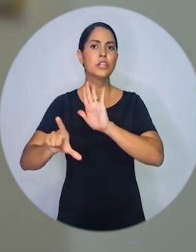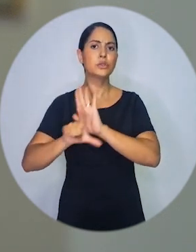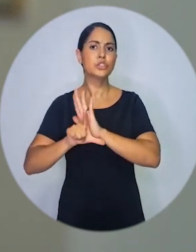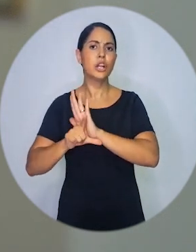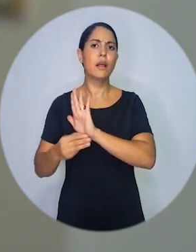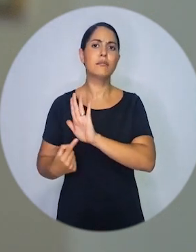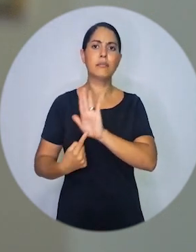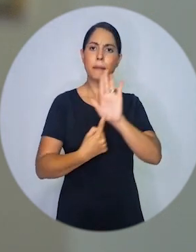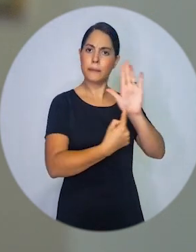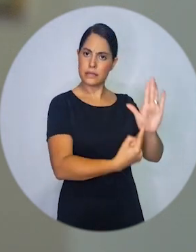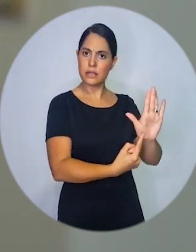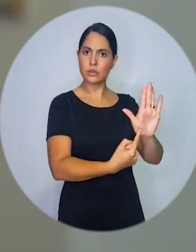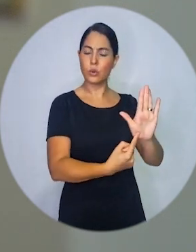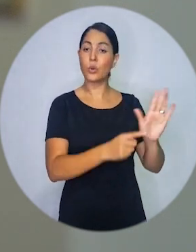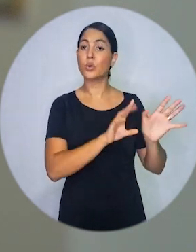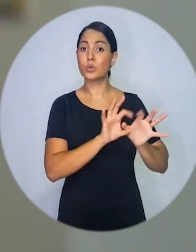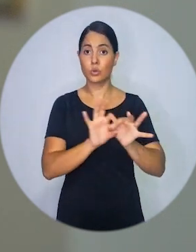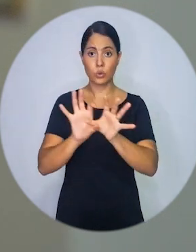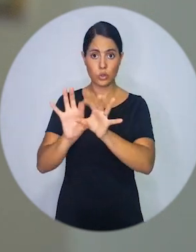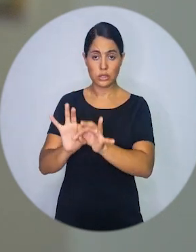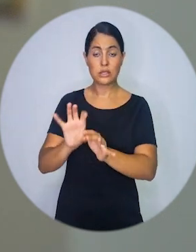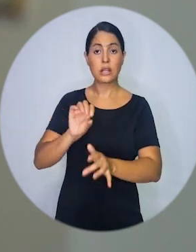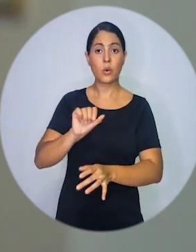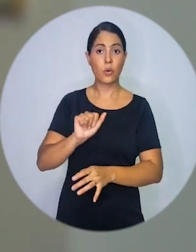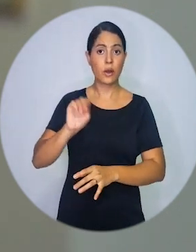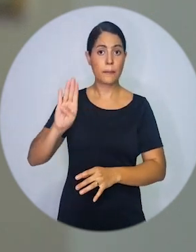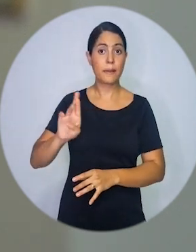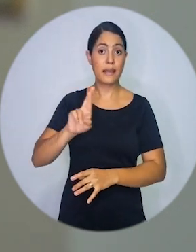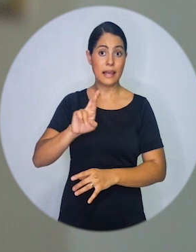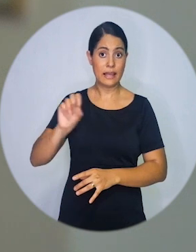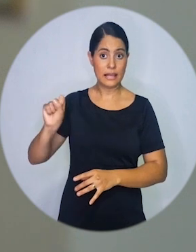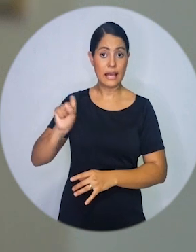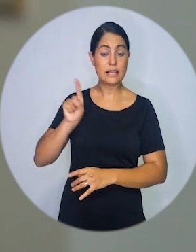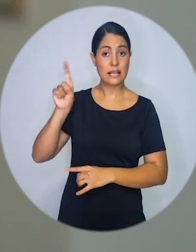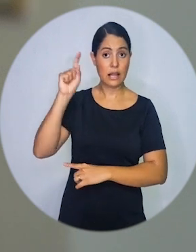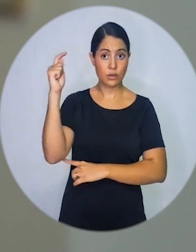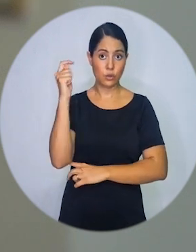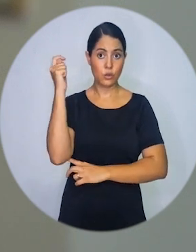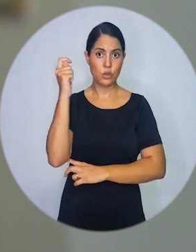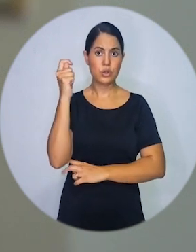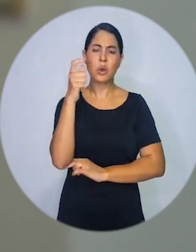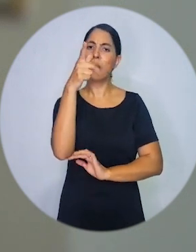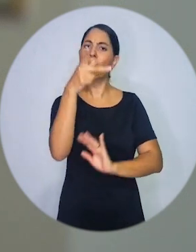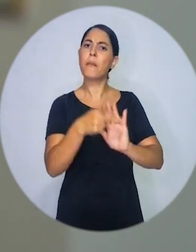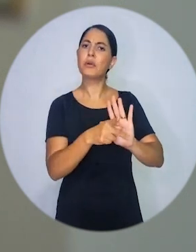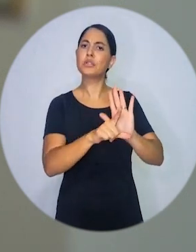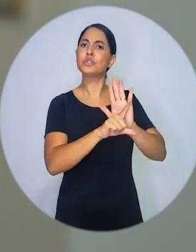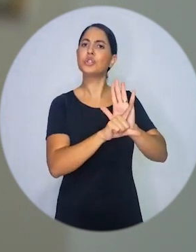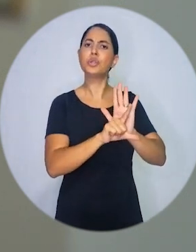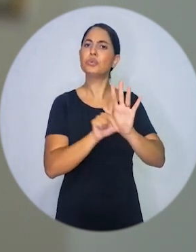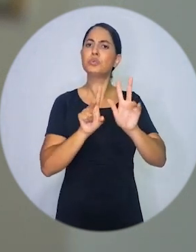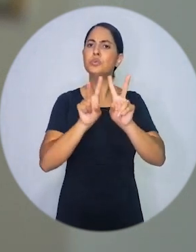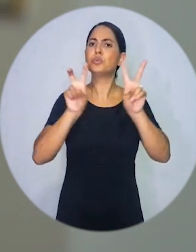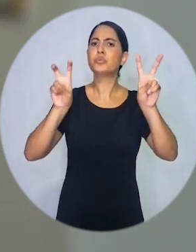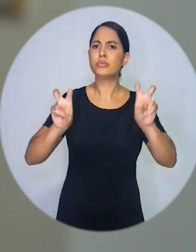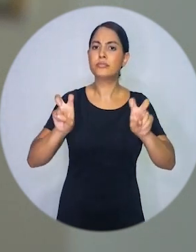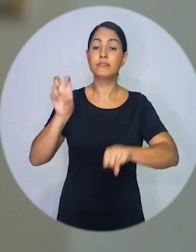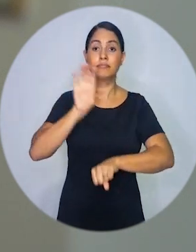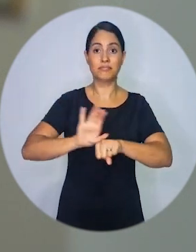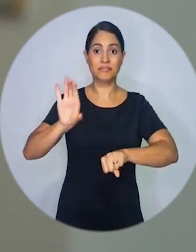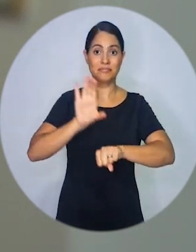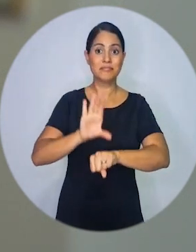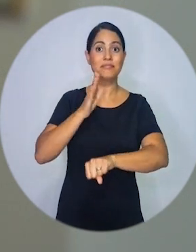de grande relevância para o cenário nacional, desenvolvido pela OAB do Rio Grande do Sul. O plano sugere a participação ativa